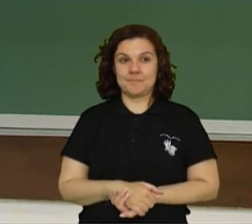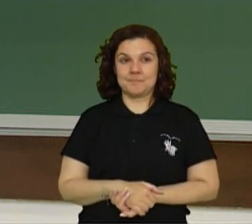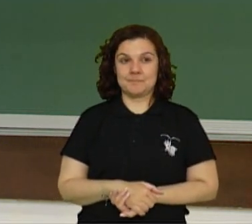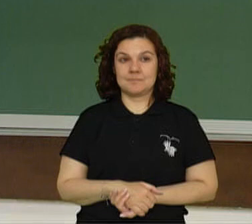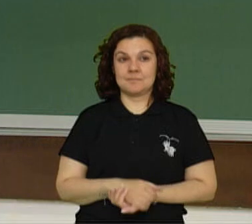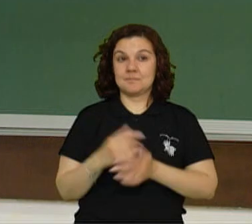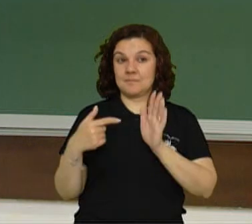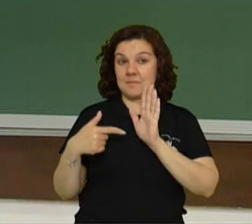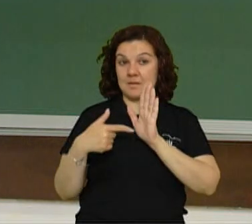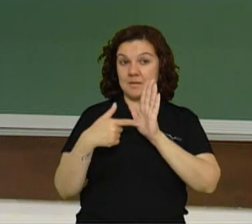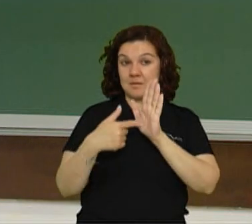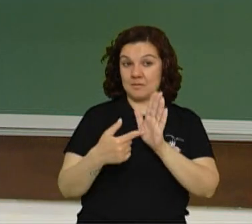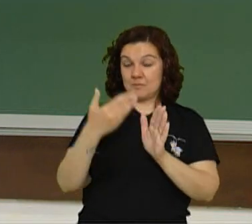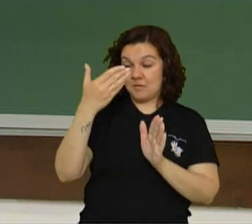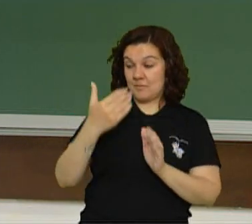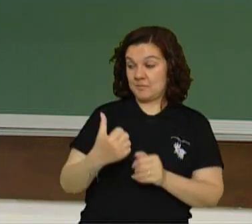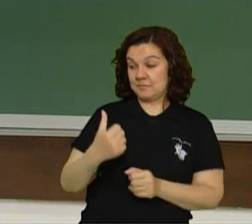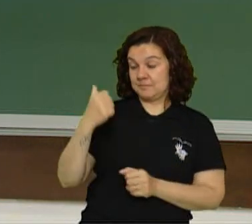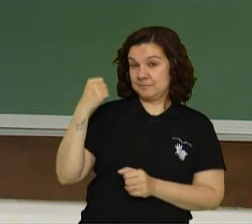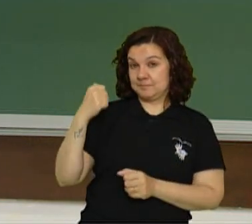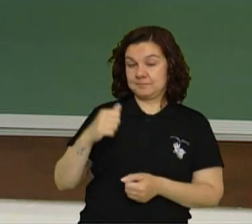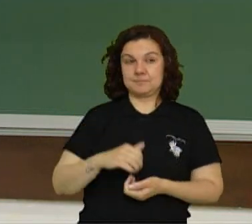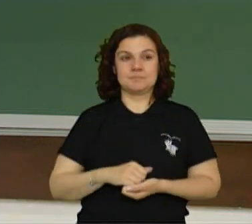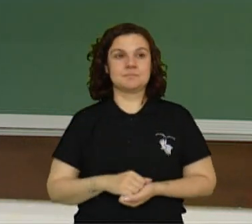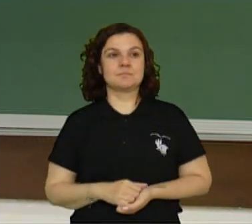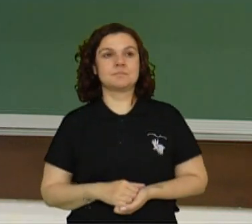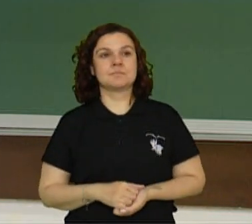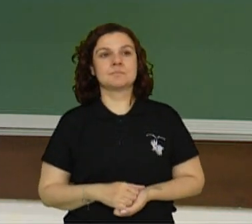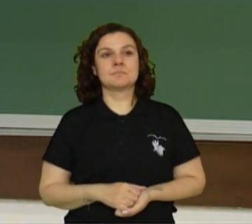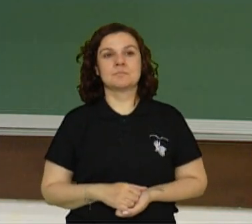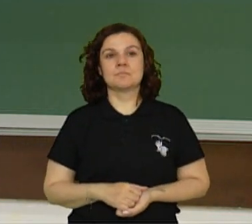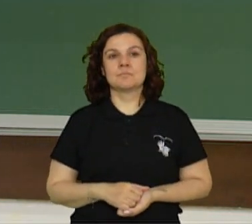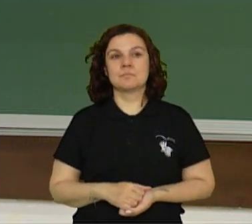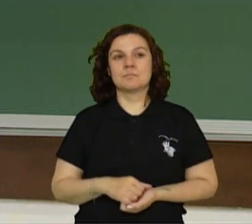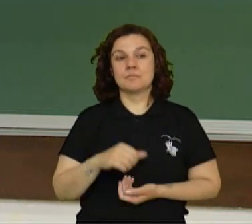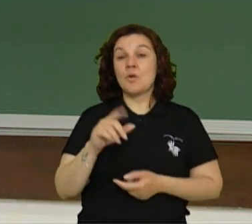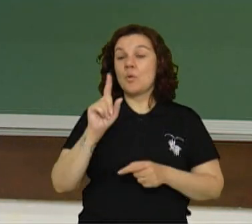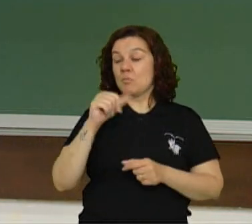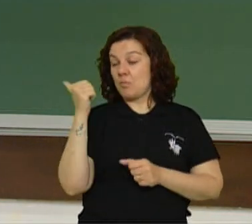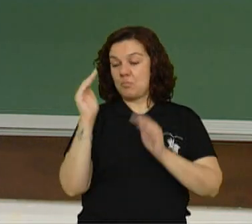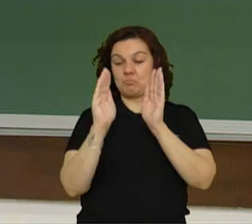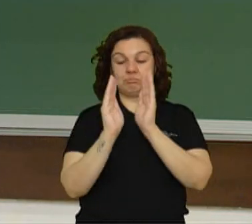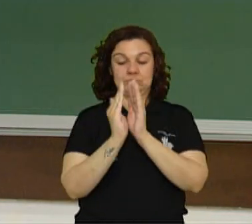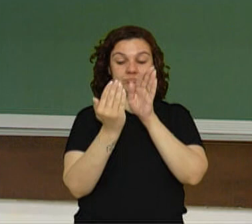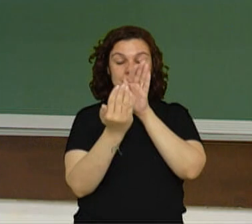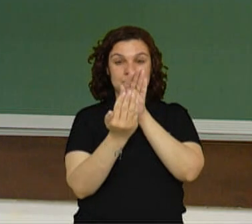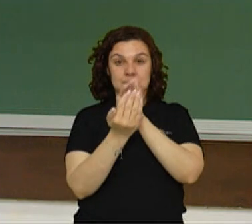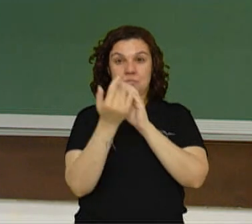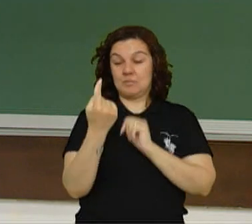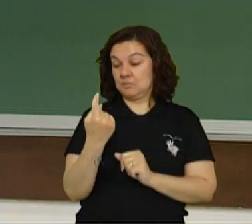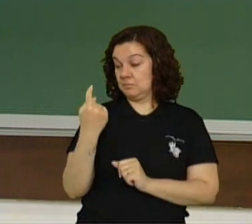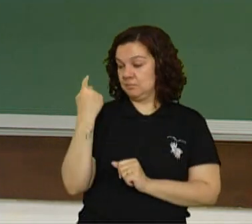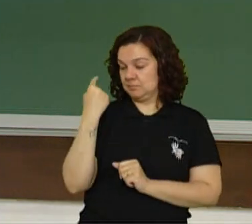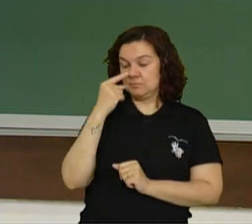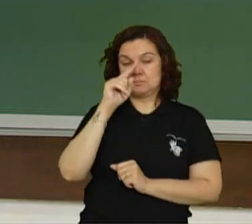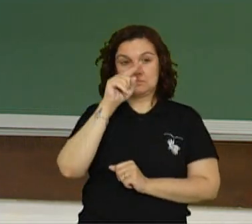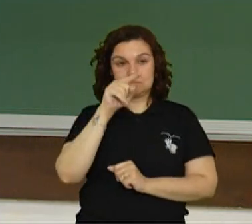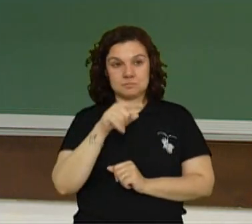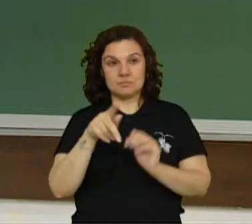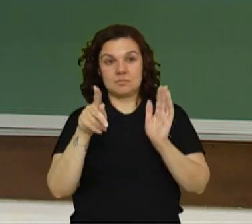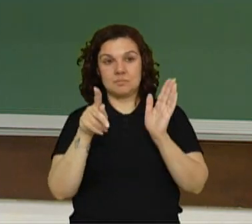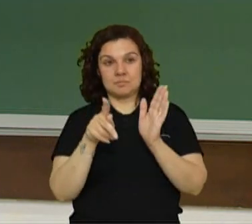Respectivamente, conforme representado na figura abaixo. O octaedro regular, cujos vértices são